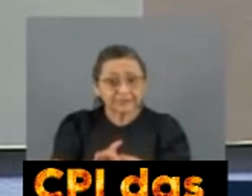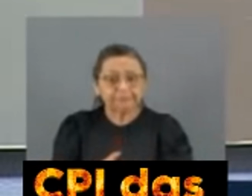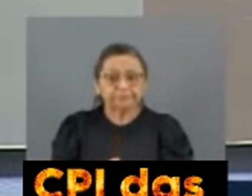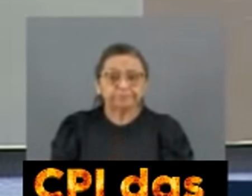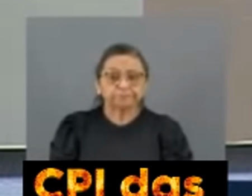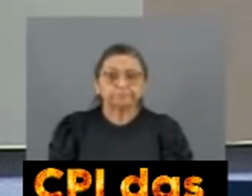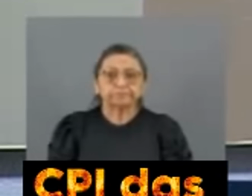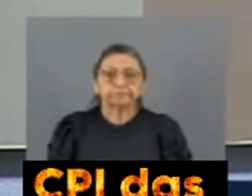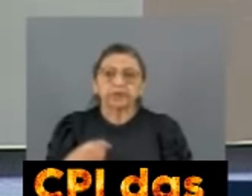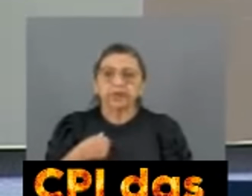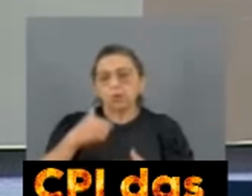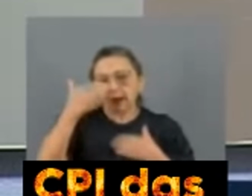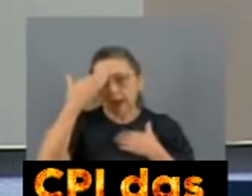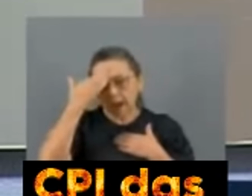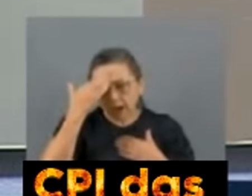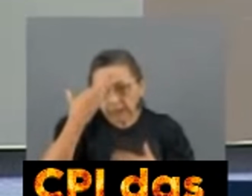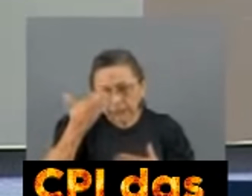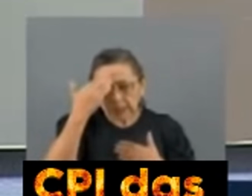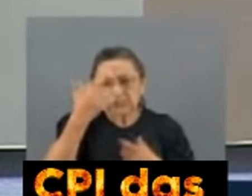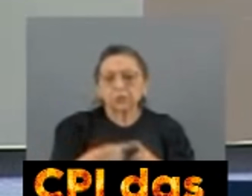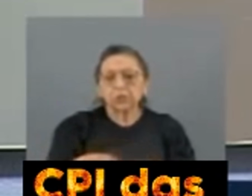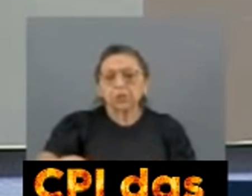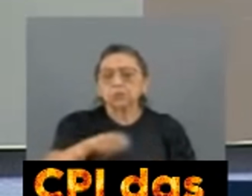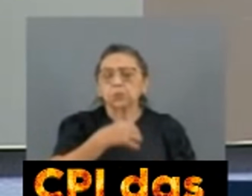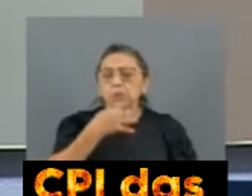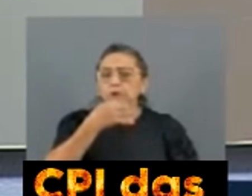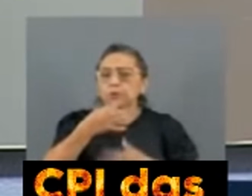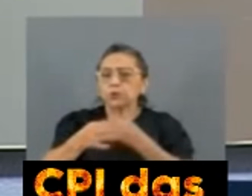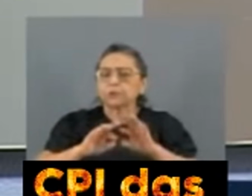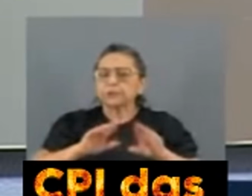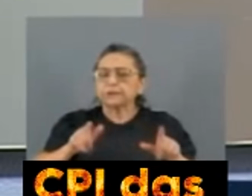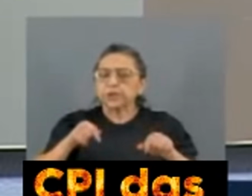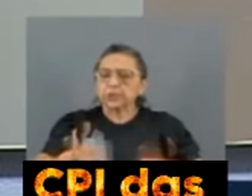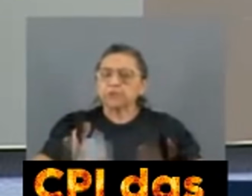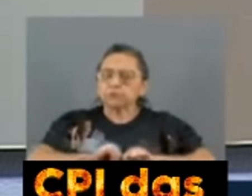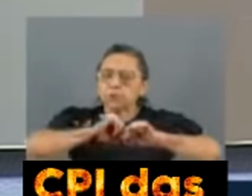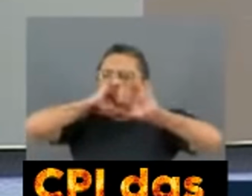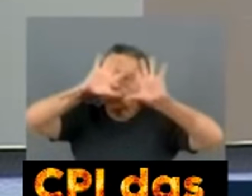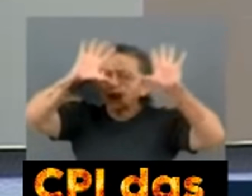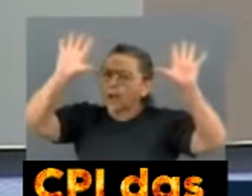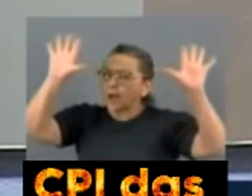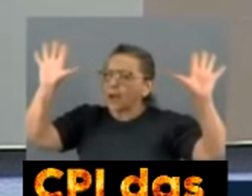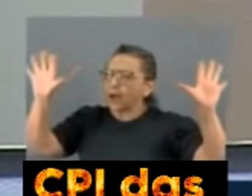E nesse sentido, eu agradeço por essas visões ficarem tão claras aqui nessa CPI. Em